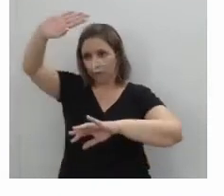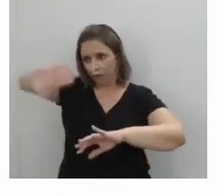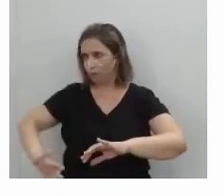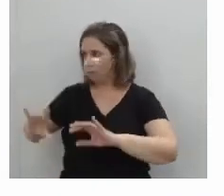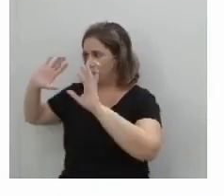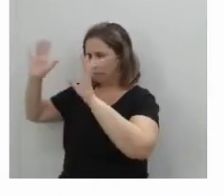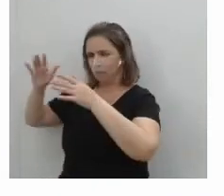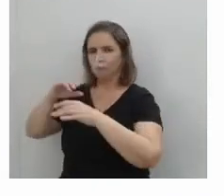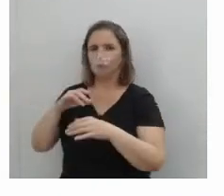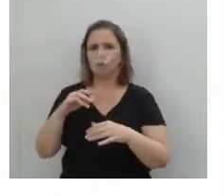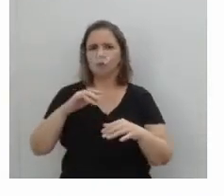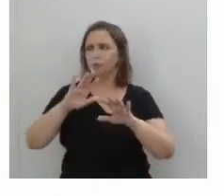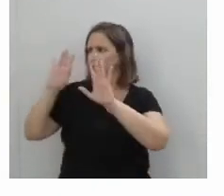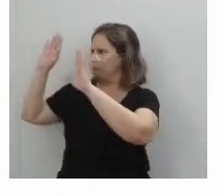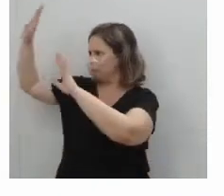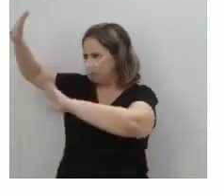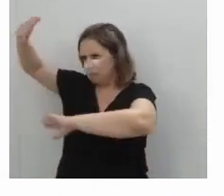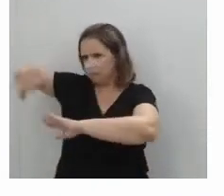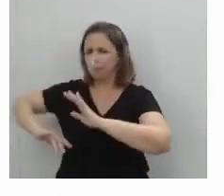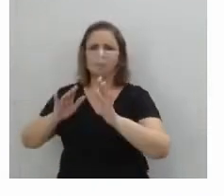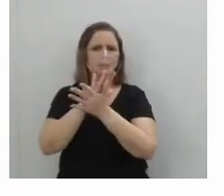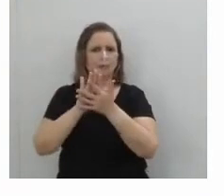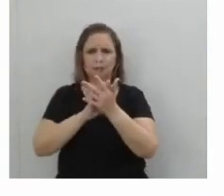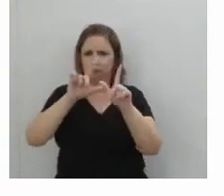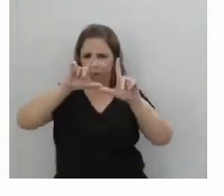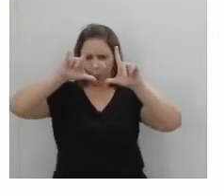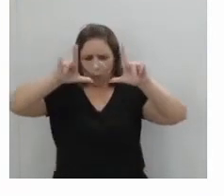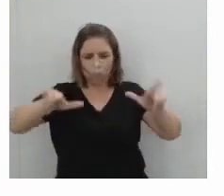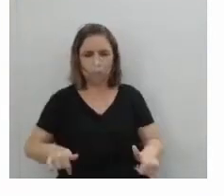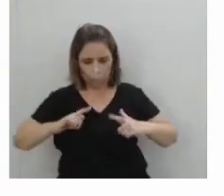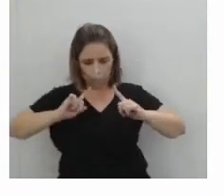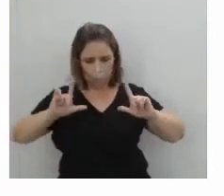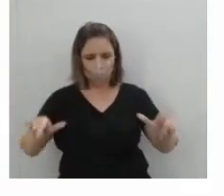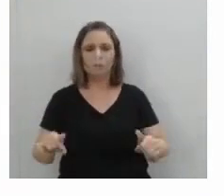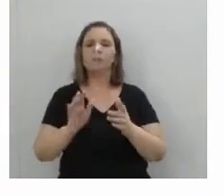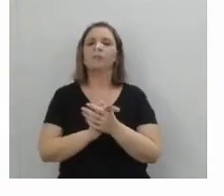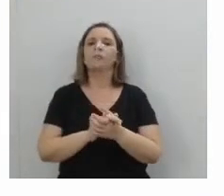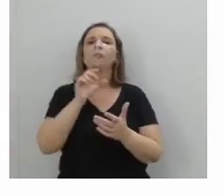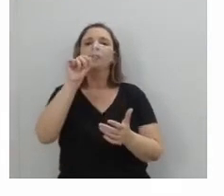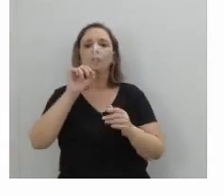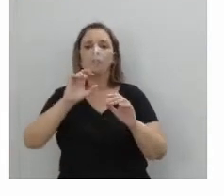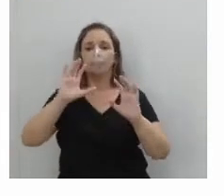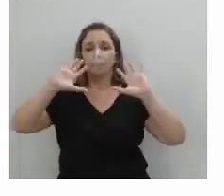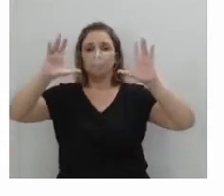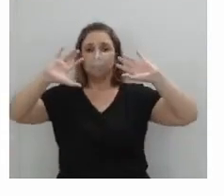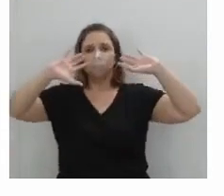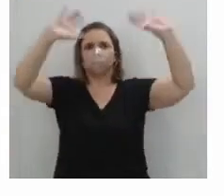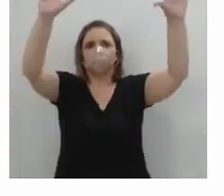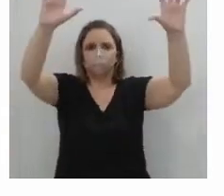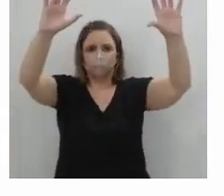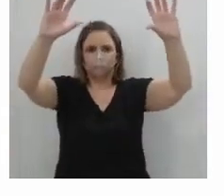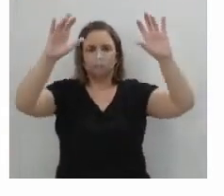para poder jogar. Uma parede sem quadros, sem espelhos pendurados para não ter acidente. A ideia é jogar a bola na parede